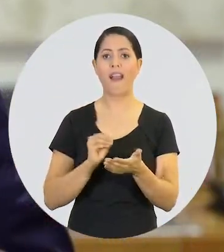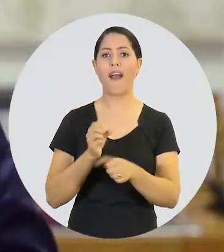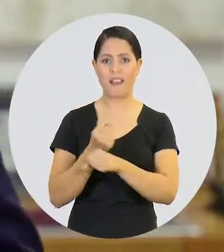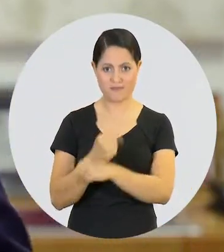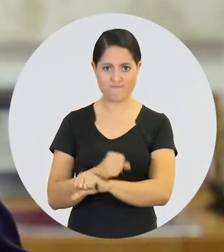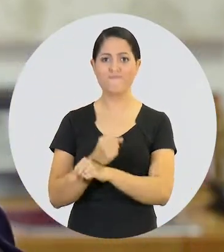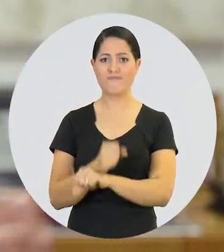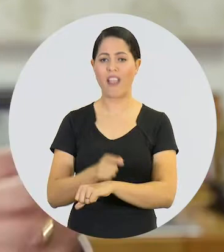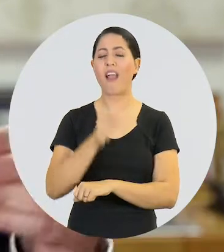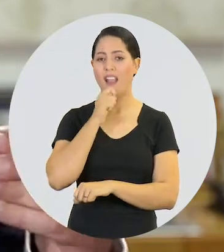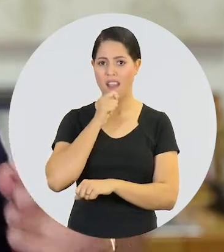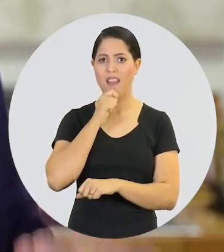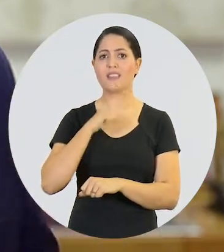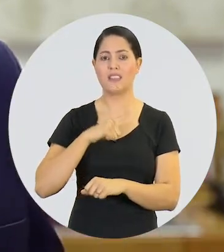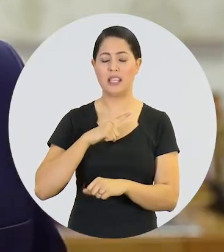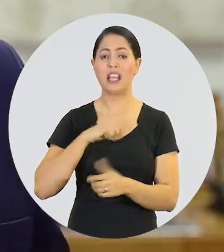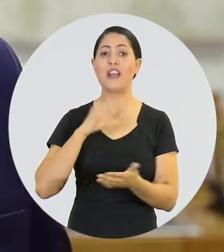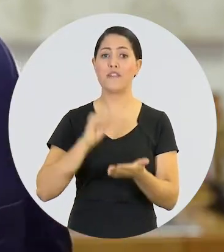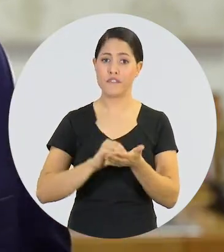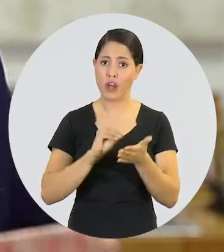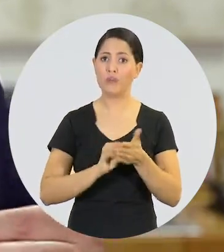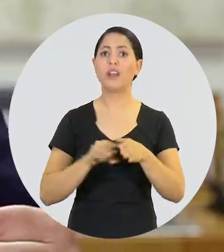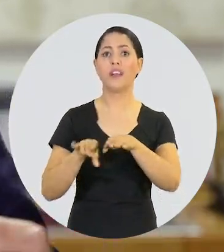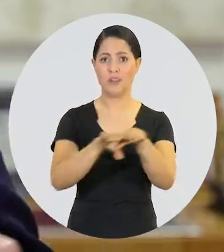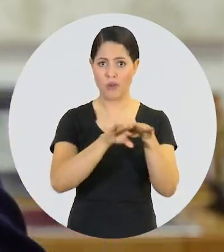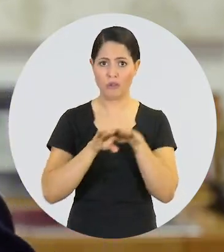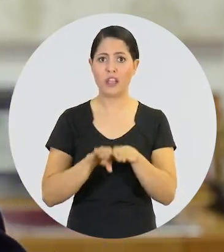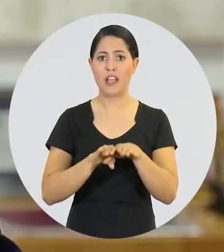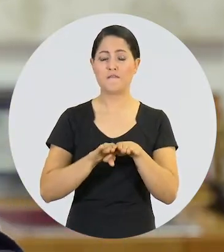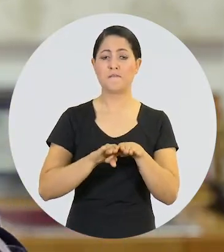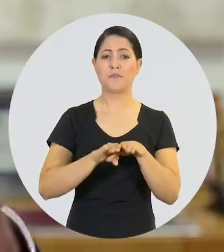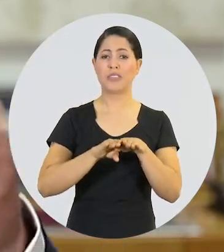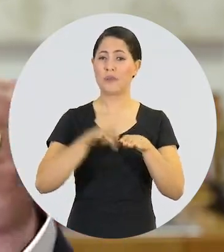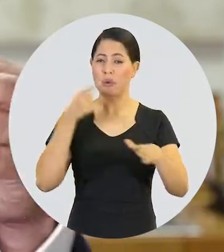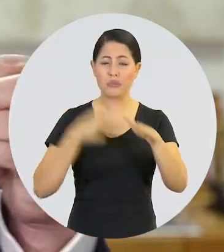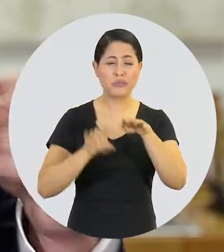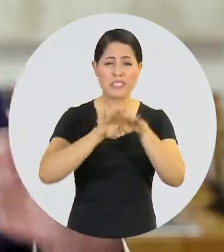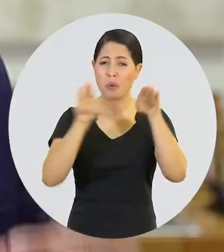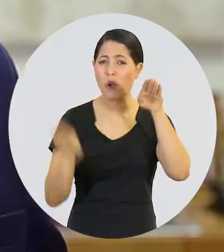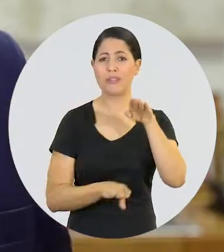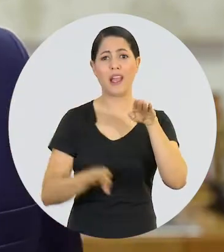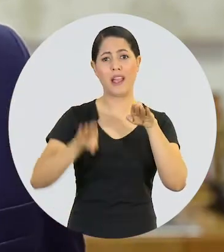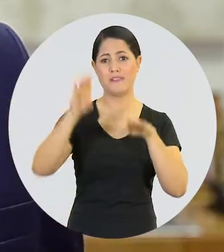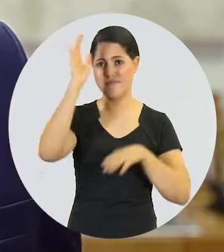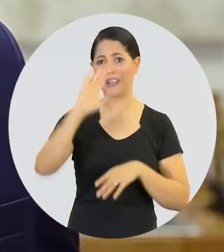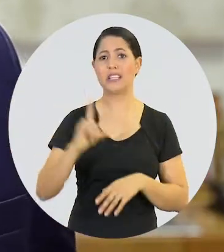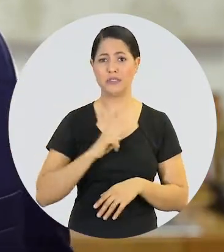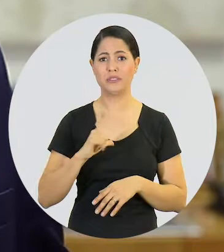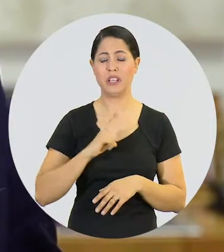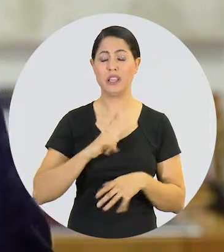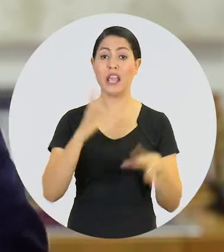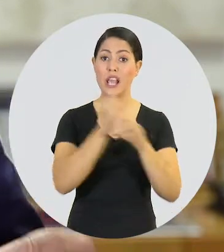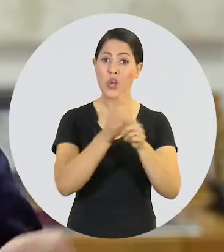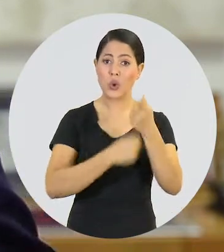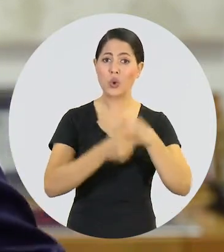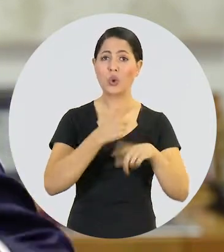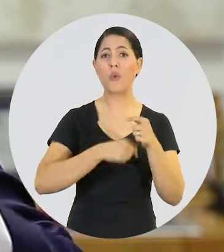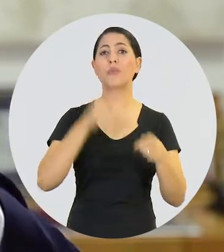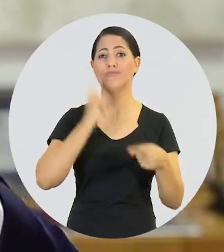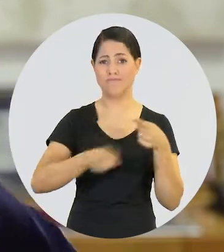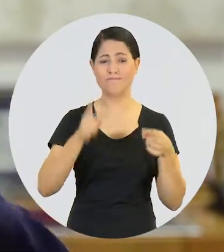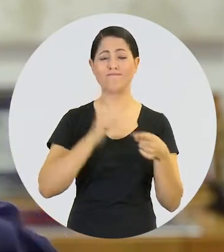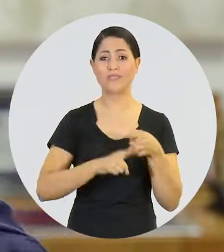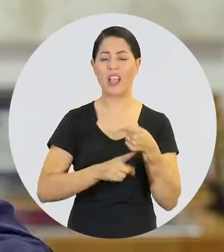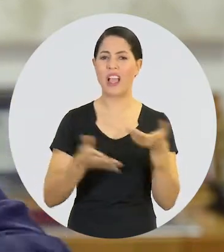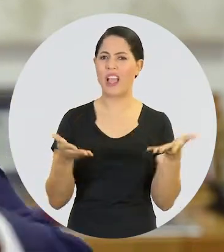nós temos um país profundamente desigual, nós temos um país com problemas graves no seu desenvolvimento econômico, e aí nós